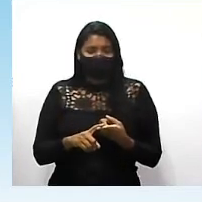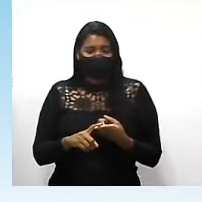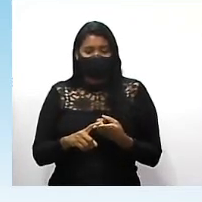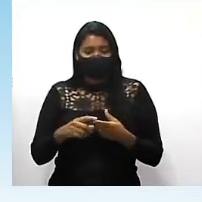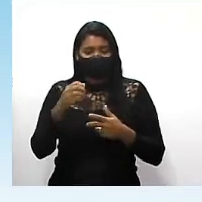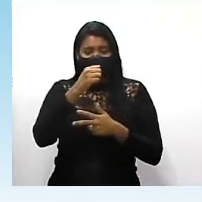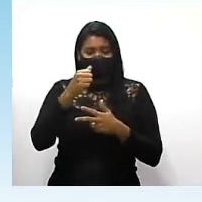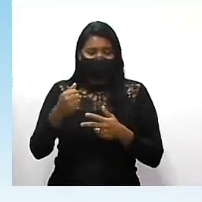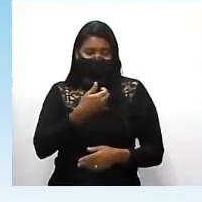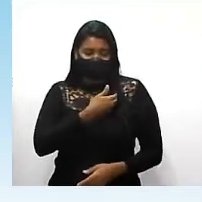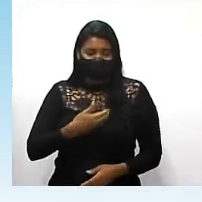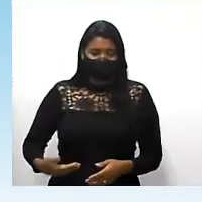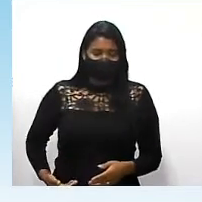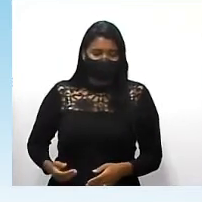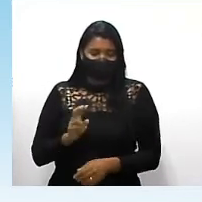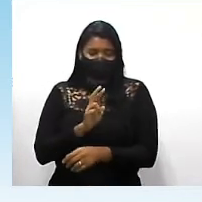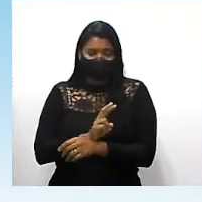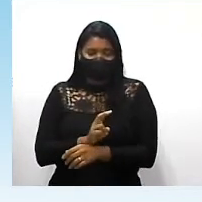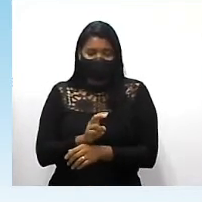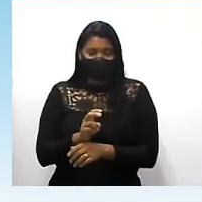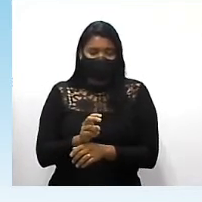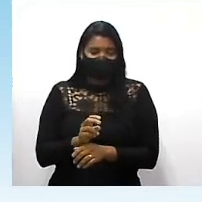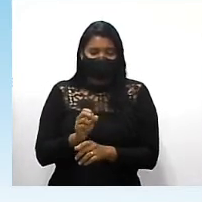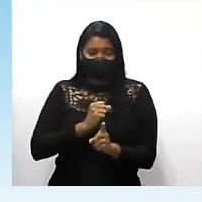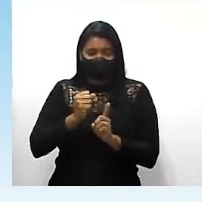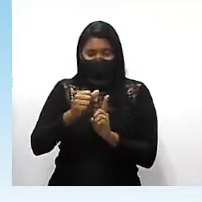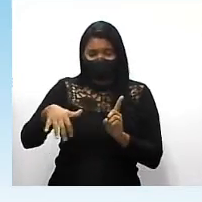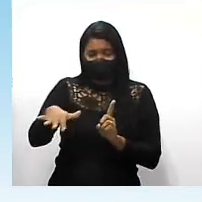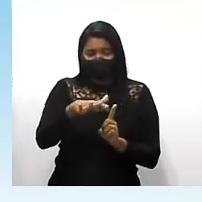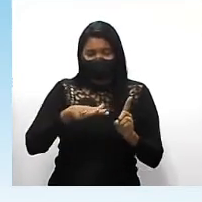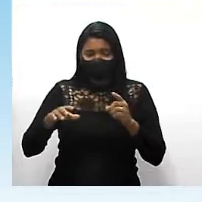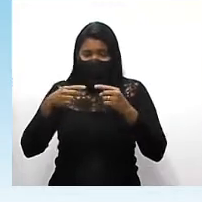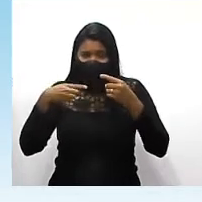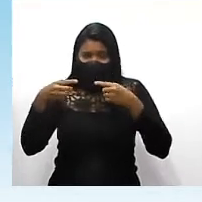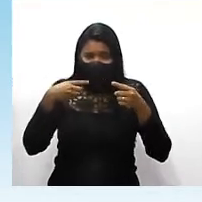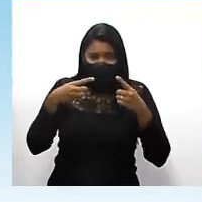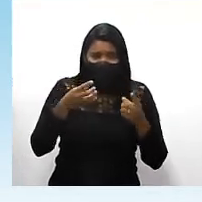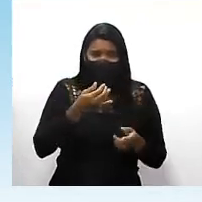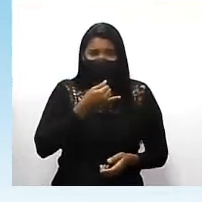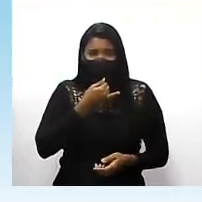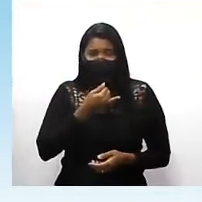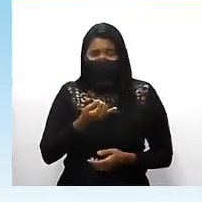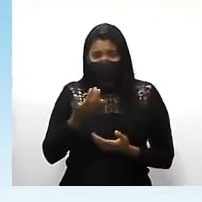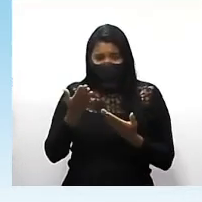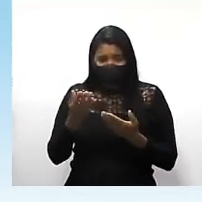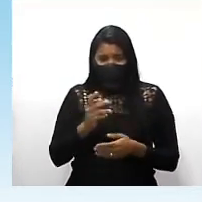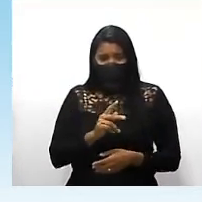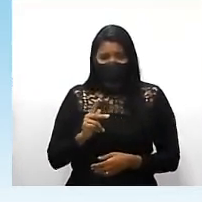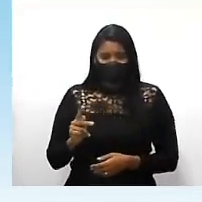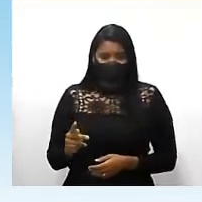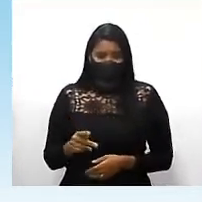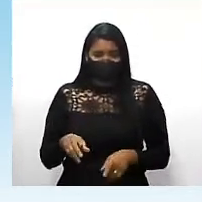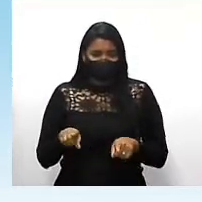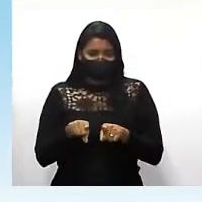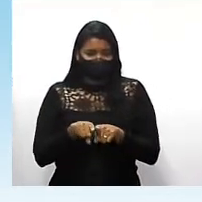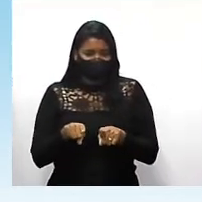ali da sociedade. Então, essa discussão, professor, em relação a questões